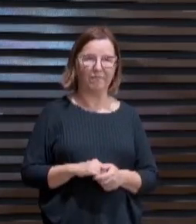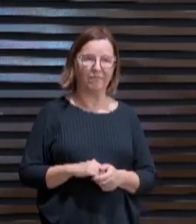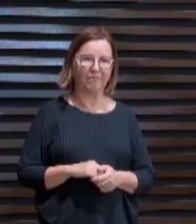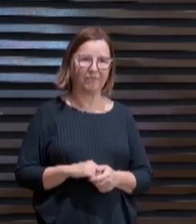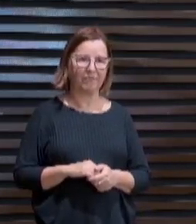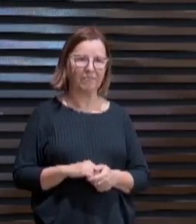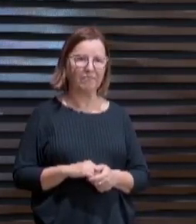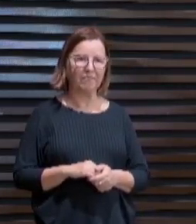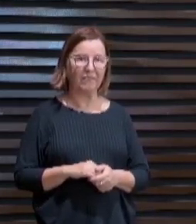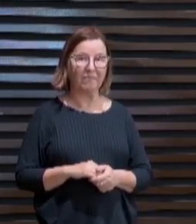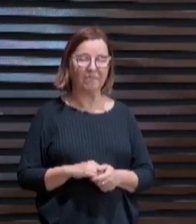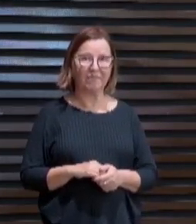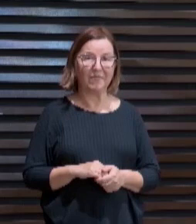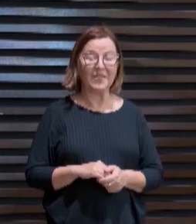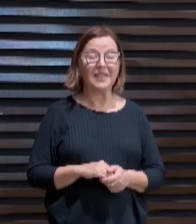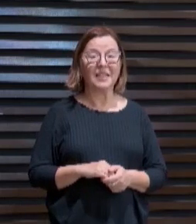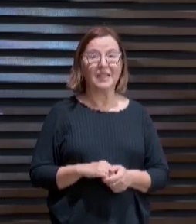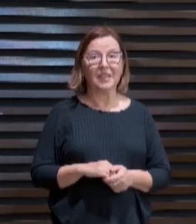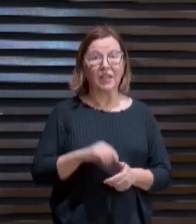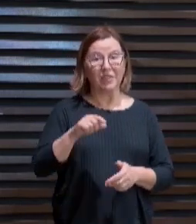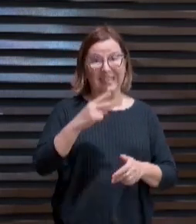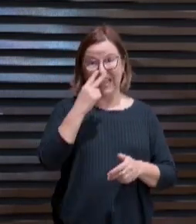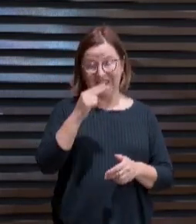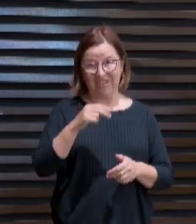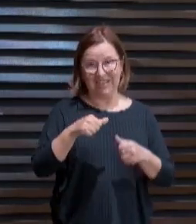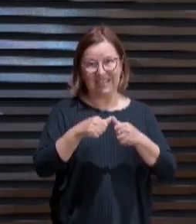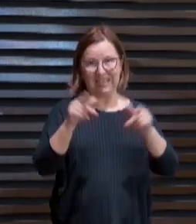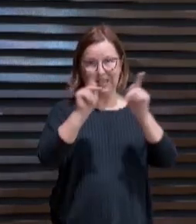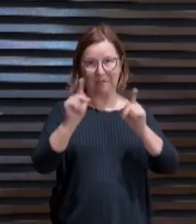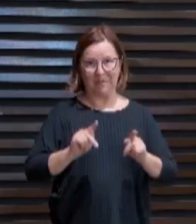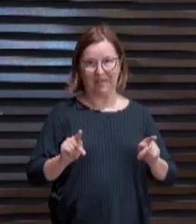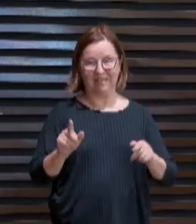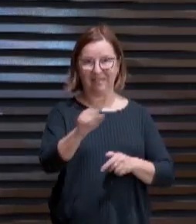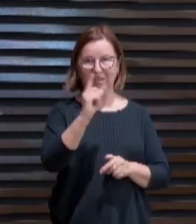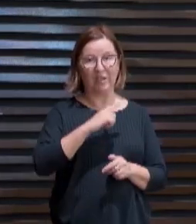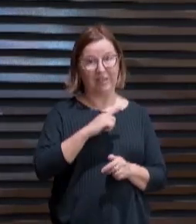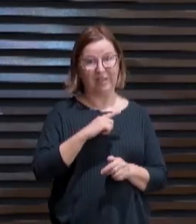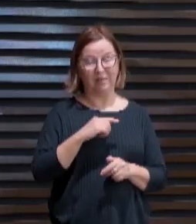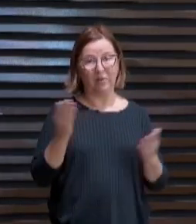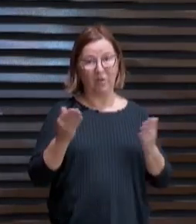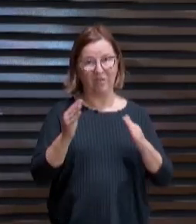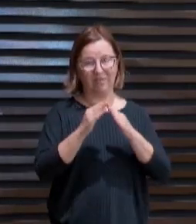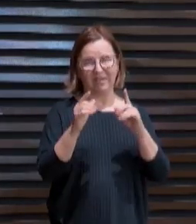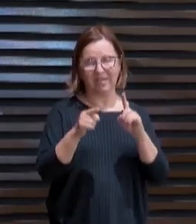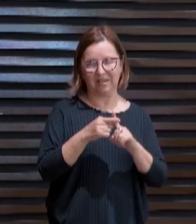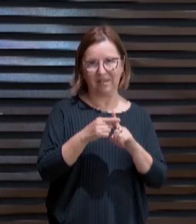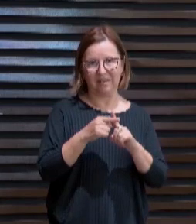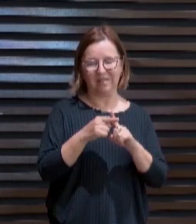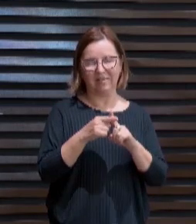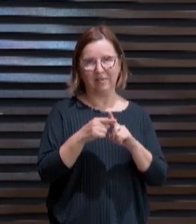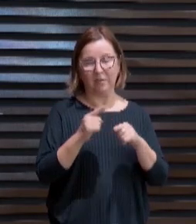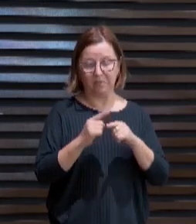essa proteção, essa paz relativa que nós temos hoje, enquanto igreja? É porque